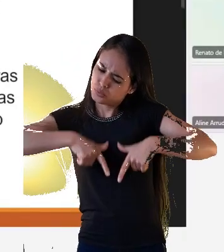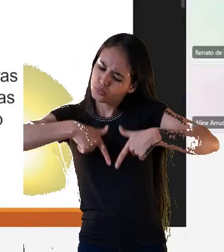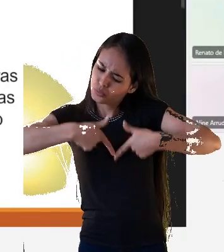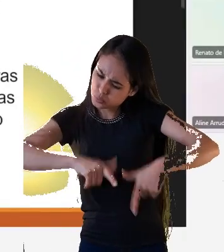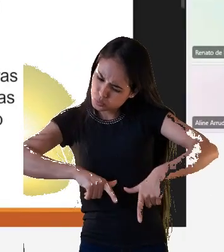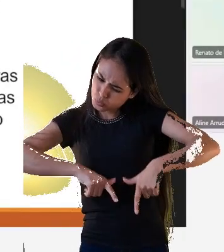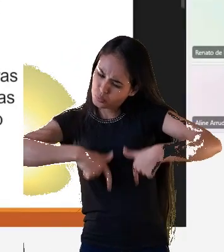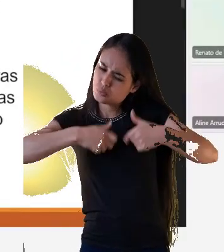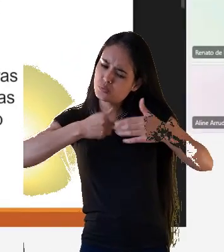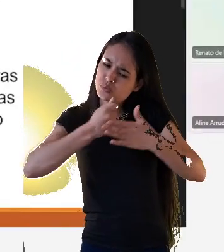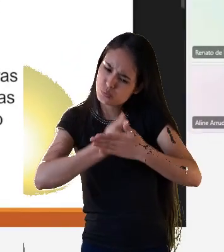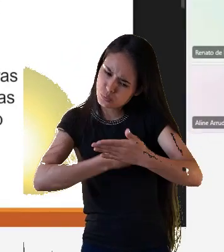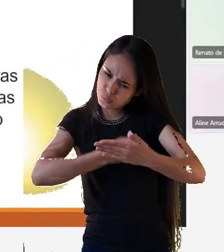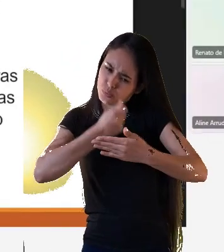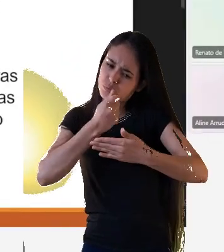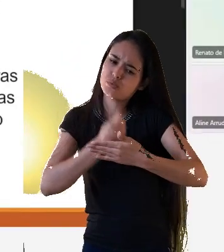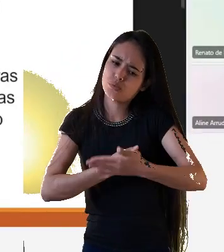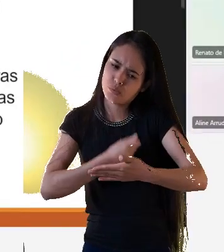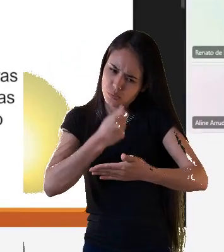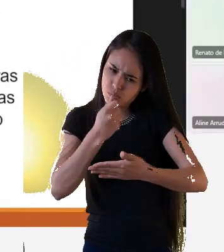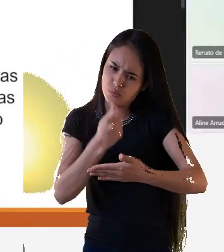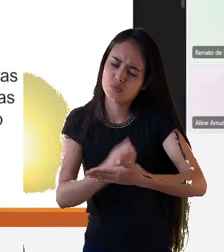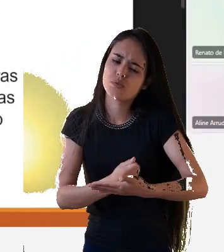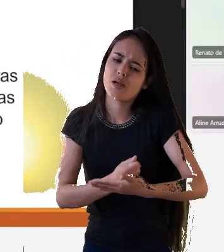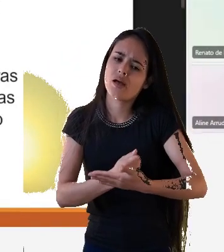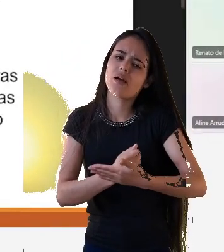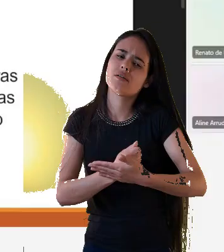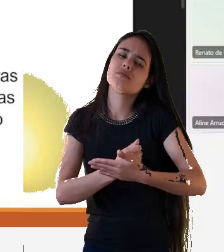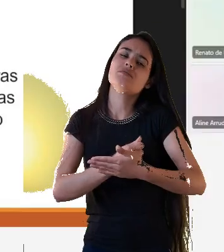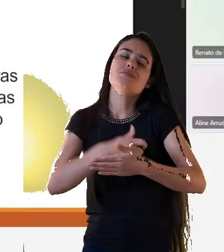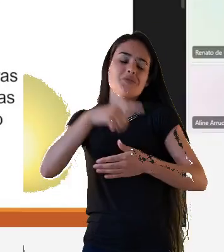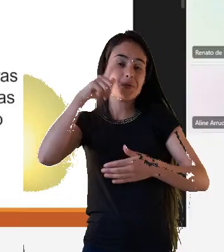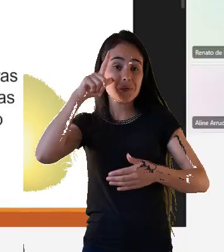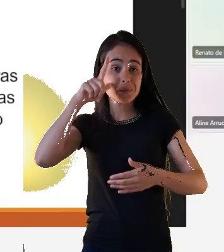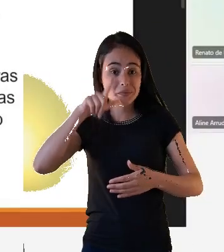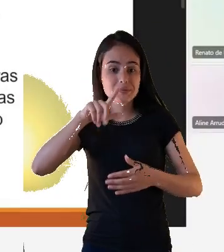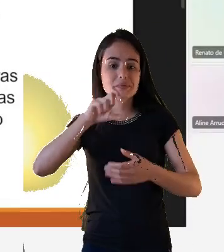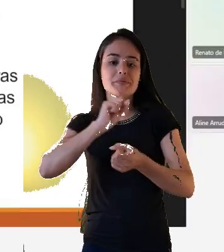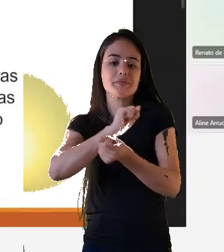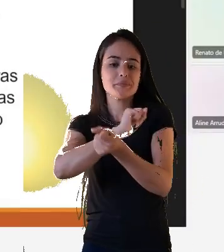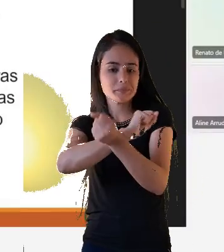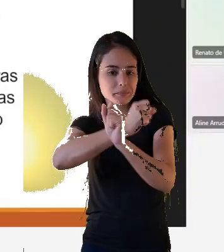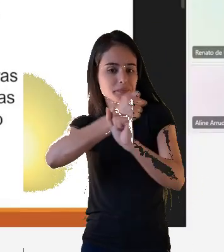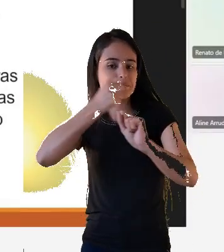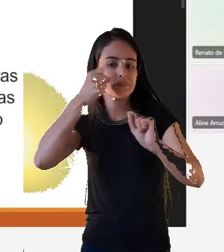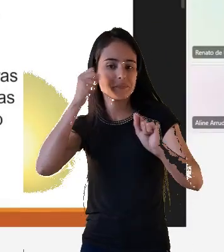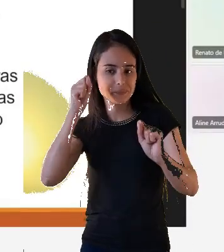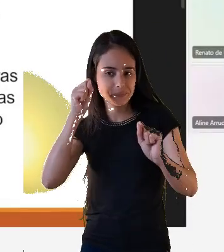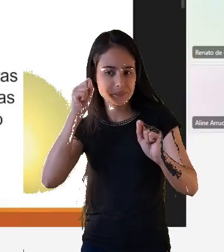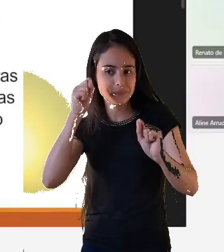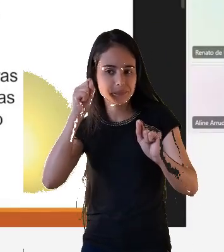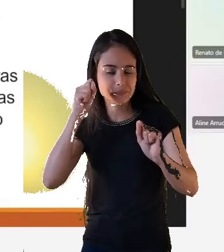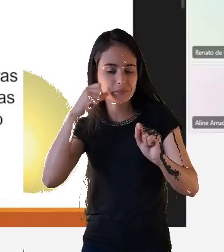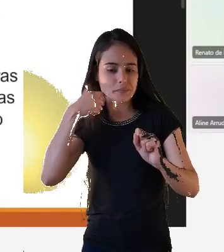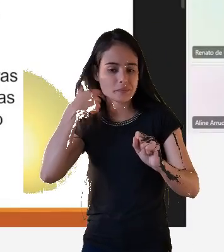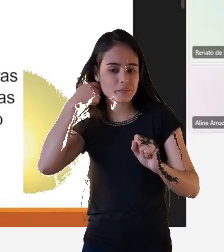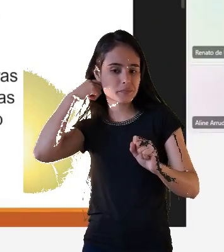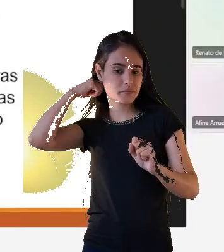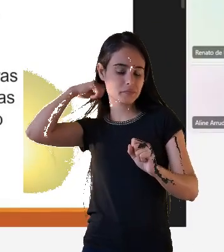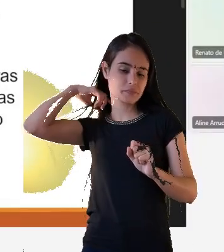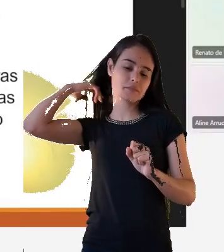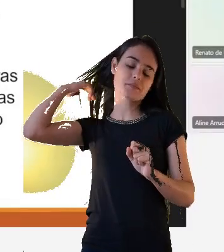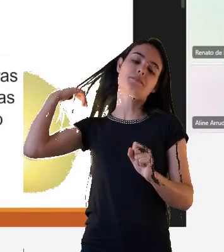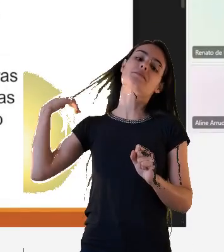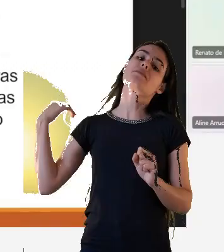período colonial, assim, muitas, muitas, muitas, muitas mesmo, sabe? E essas foram assim as